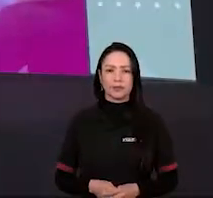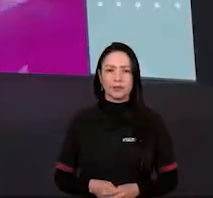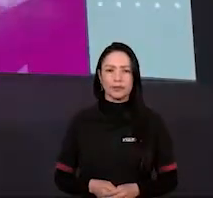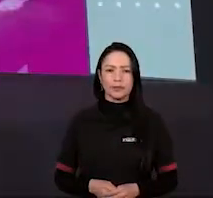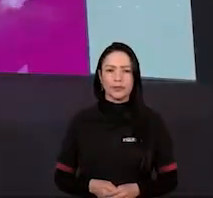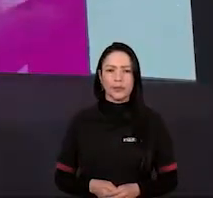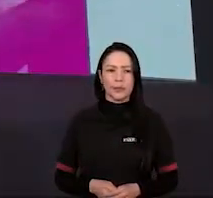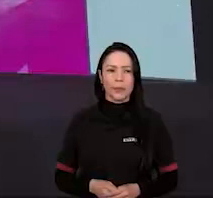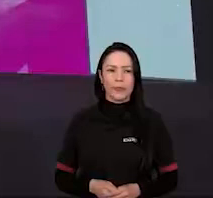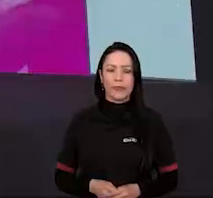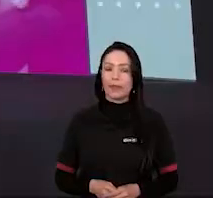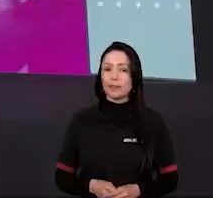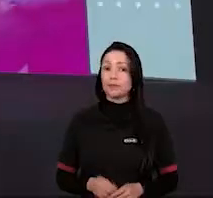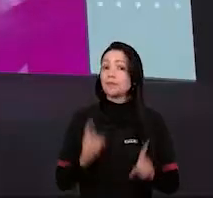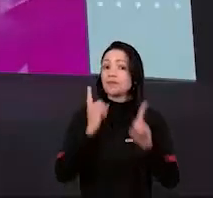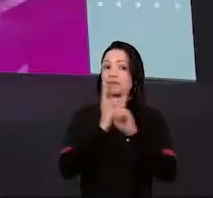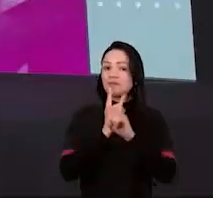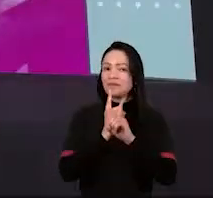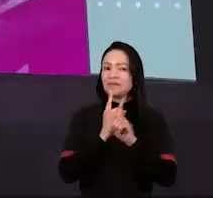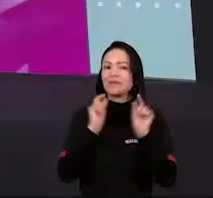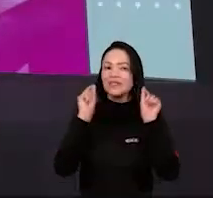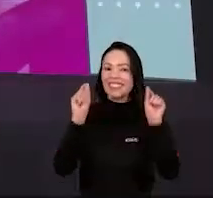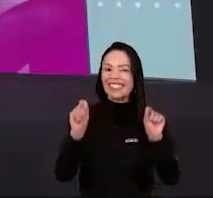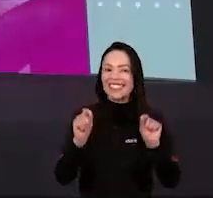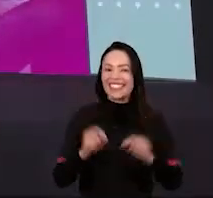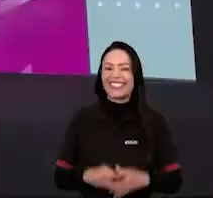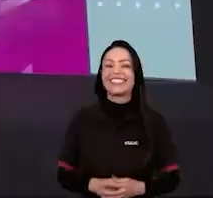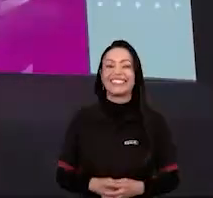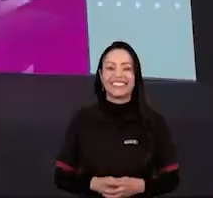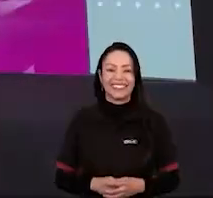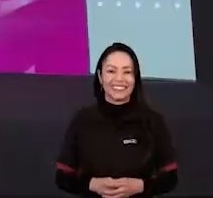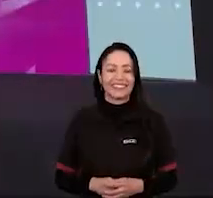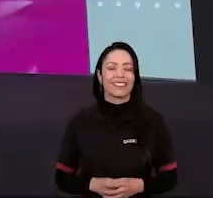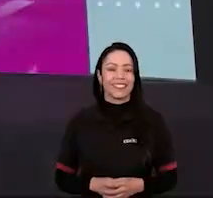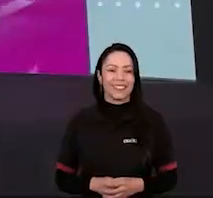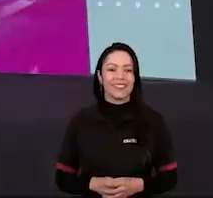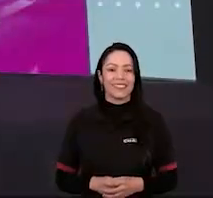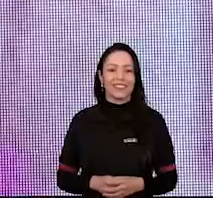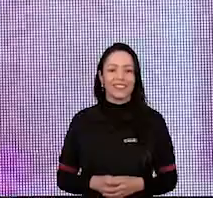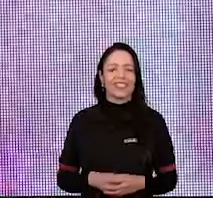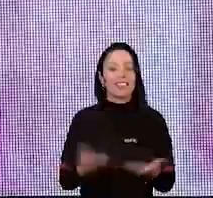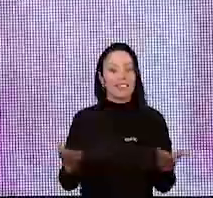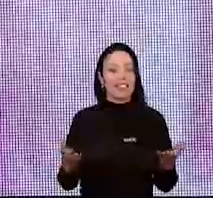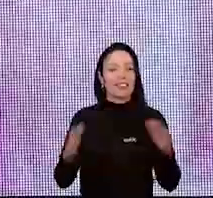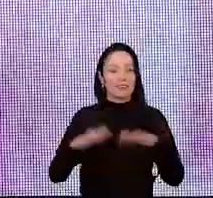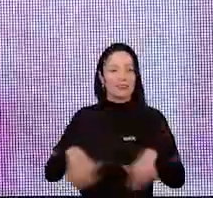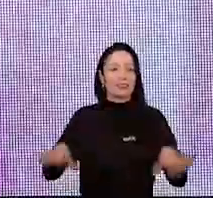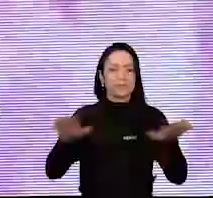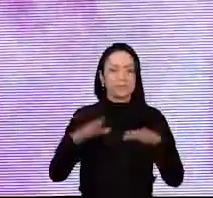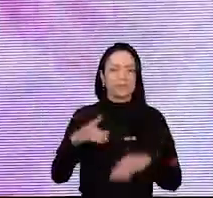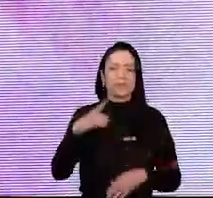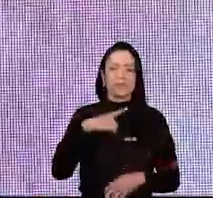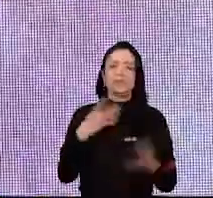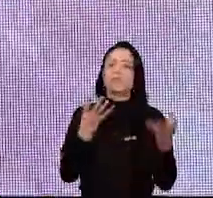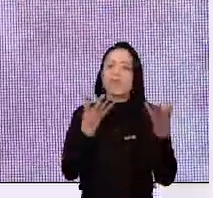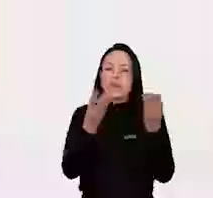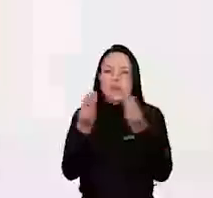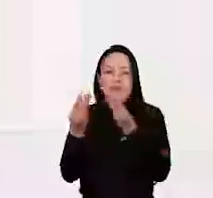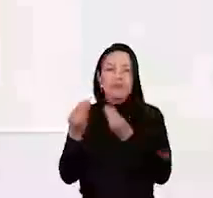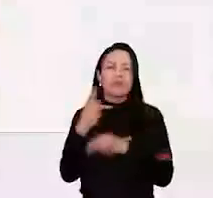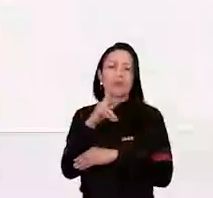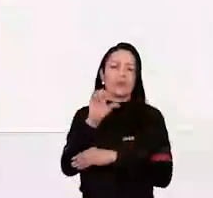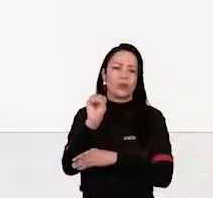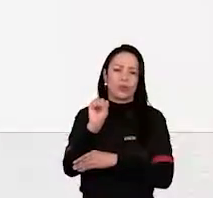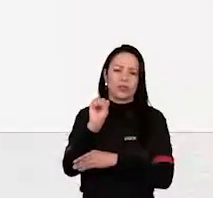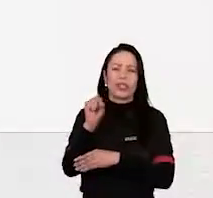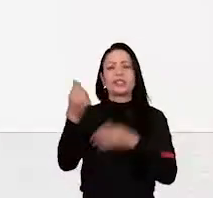E o que a gente pode encontrar aí dentro? Né? Você responde. Porque quando a gente tem muita quantidade de pus,